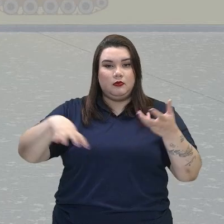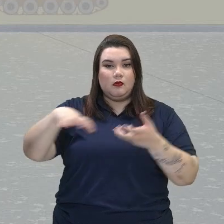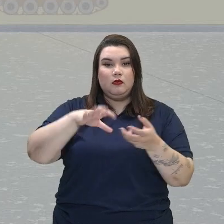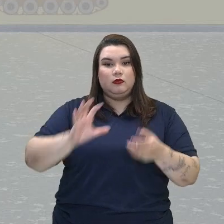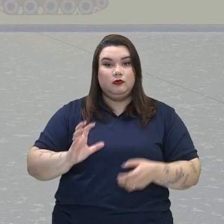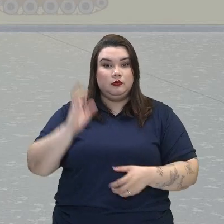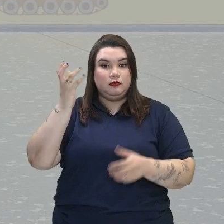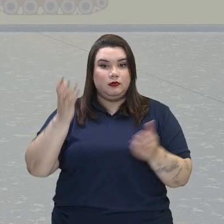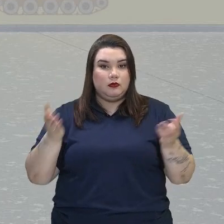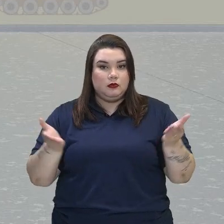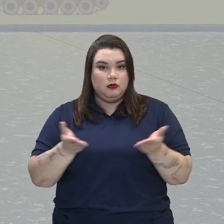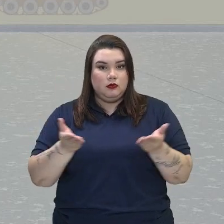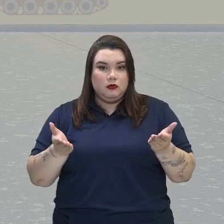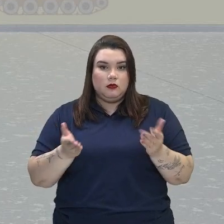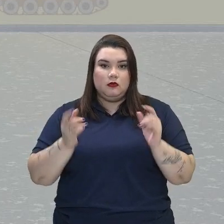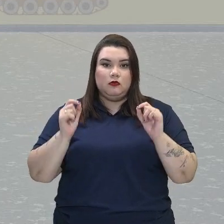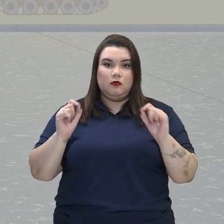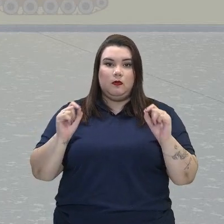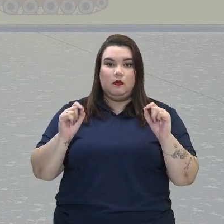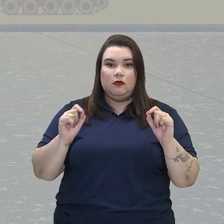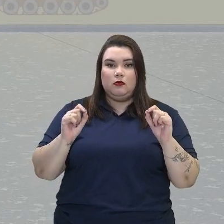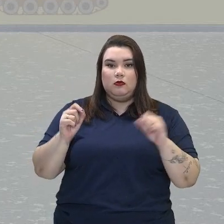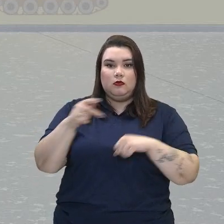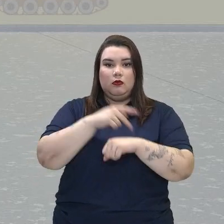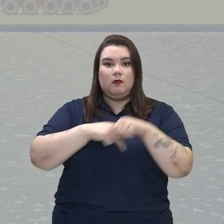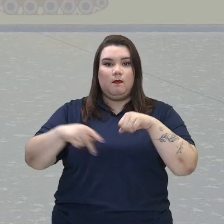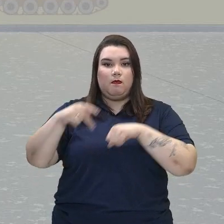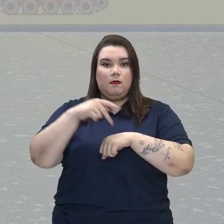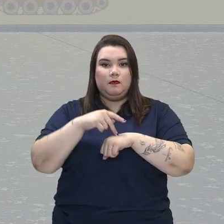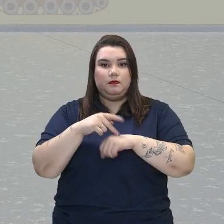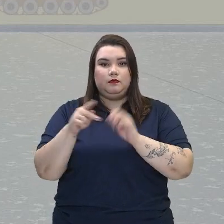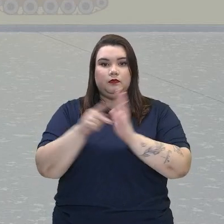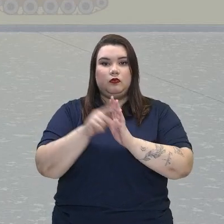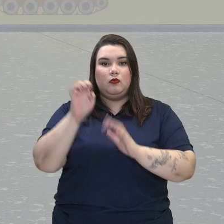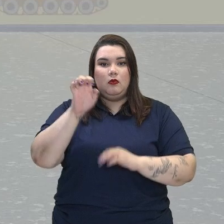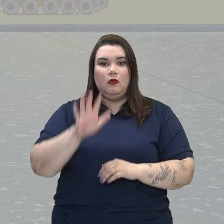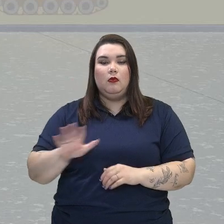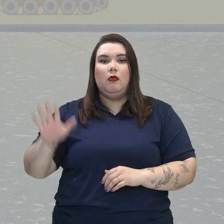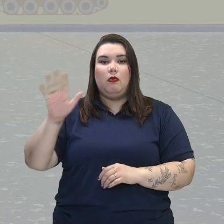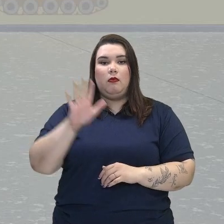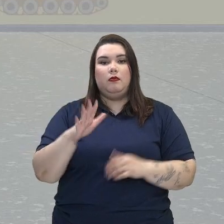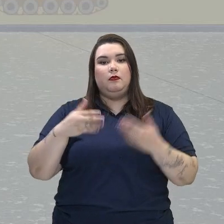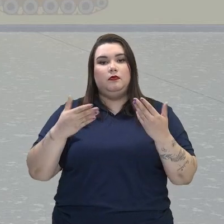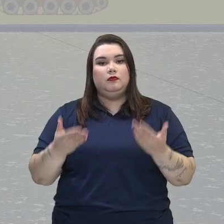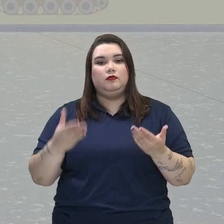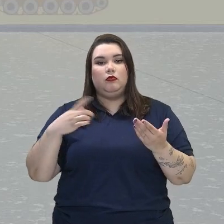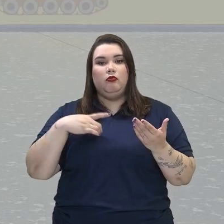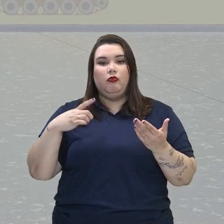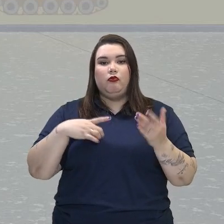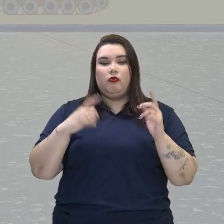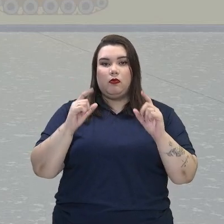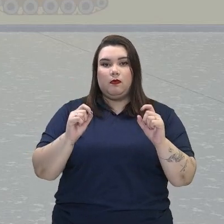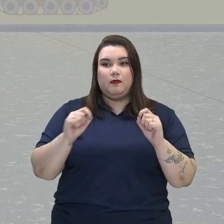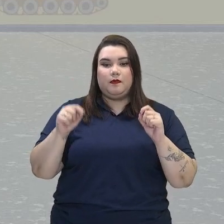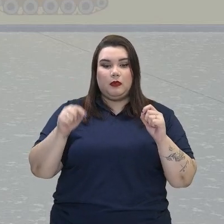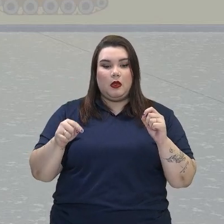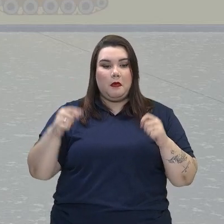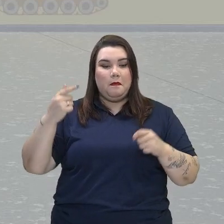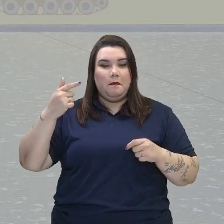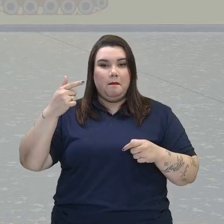ocorrendo atualmente entre os países ali da Europa. Então, nós temos esse